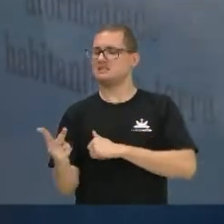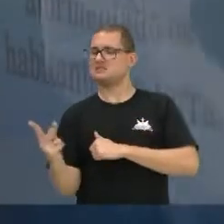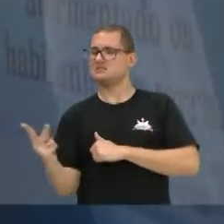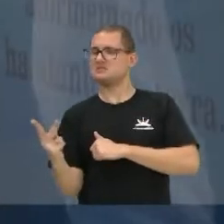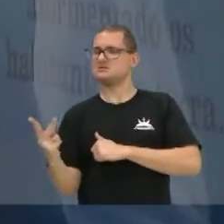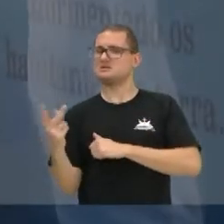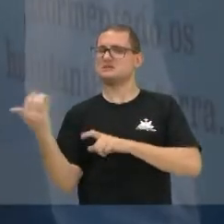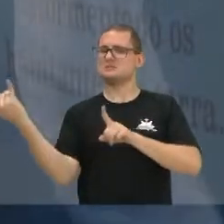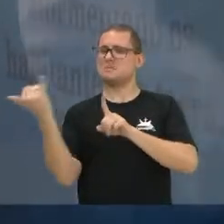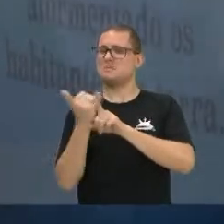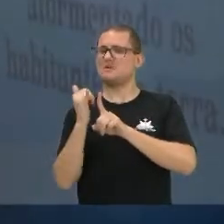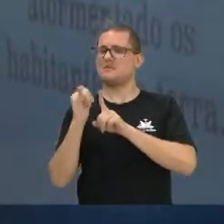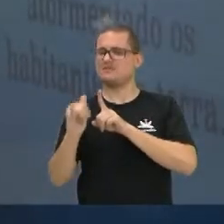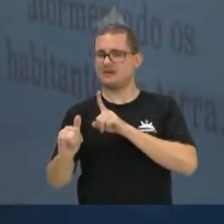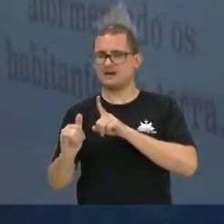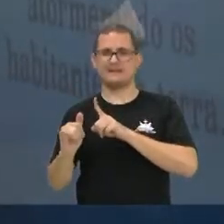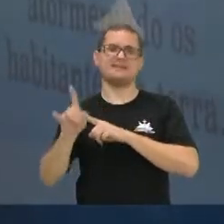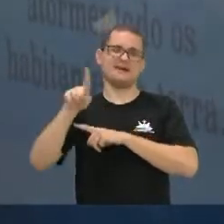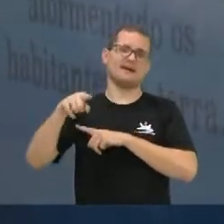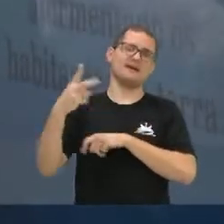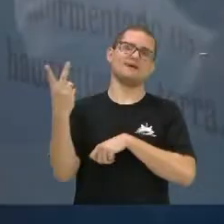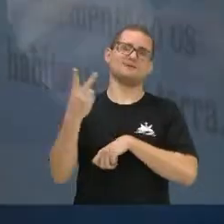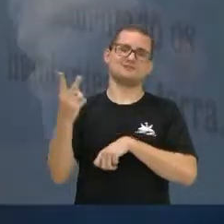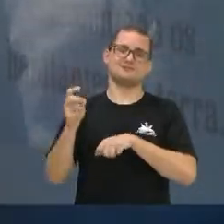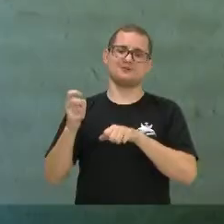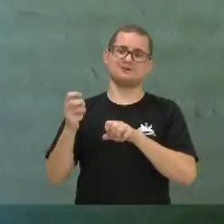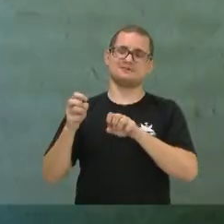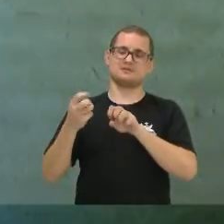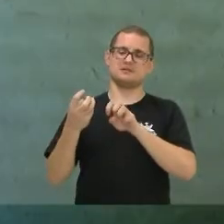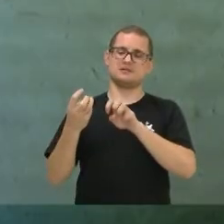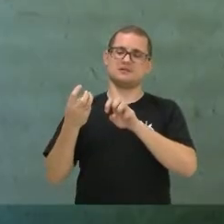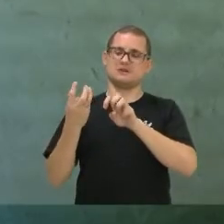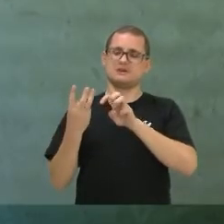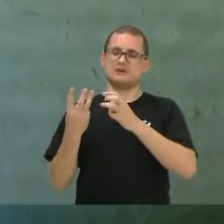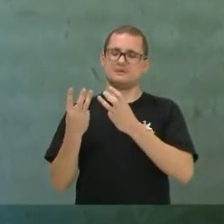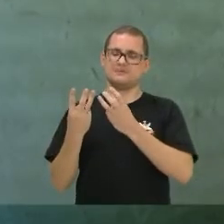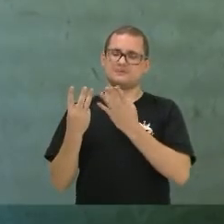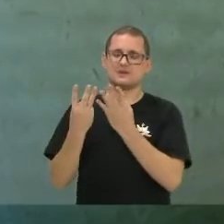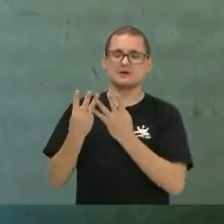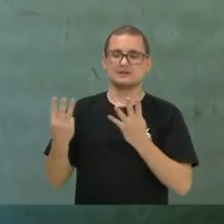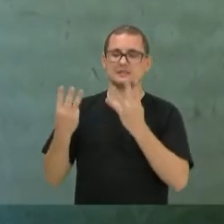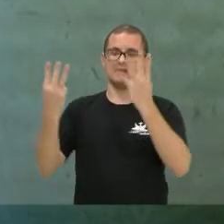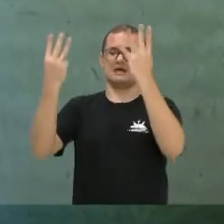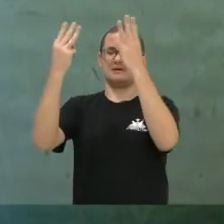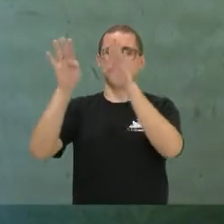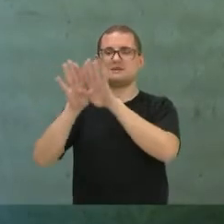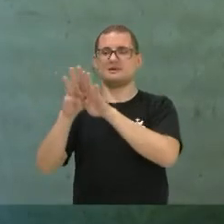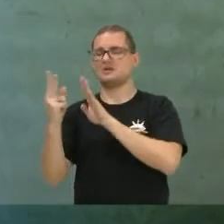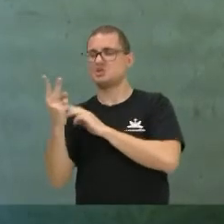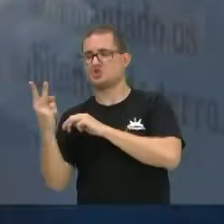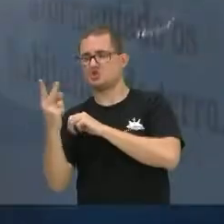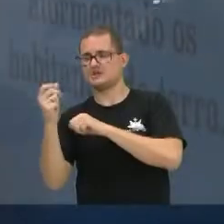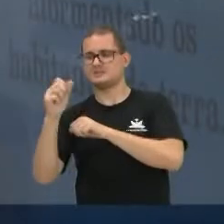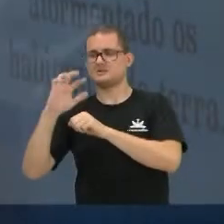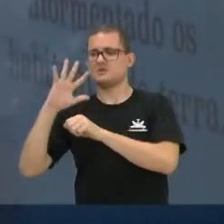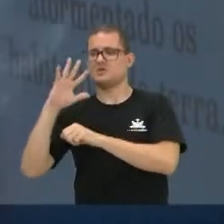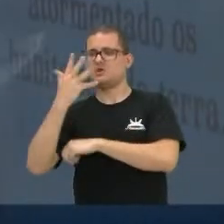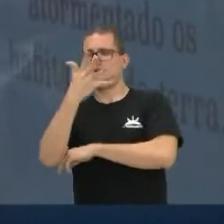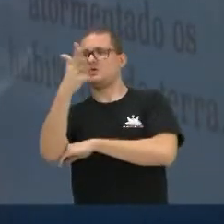os dois candelabros são as duas oliveiras e tem sentido coletivo